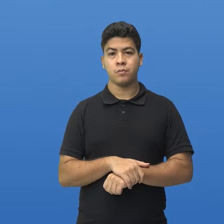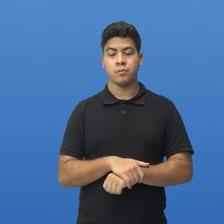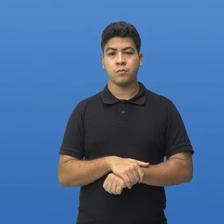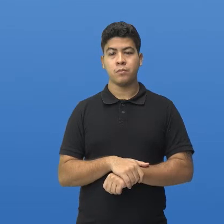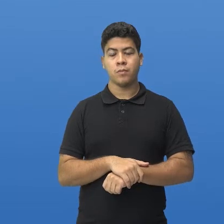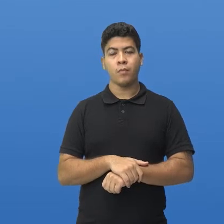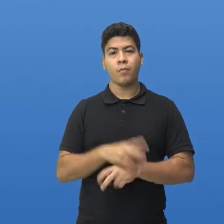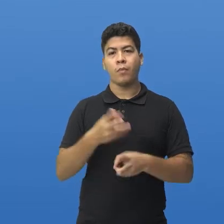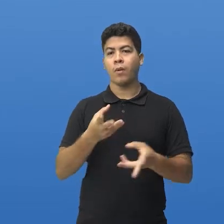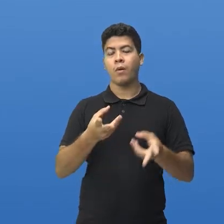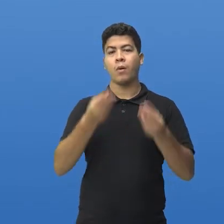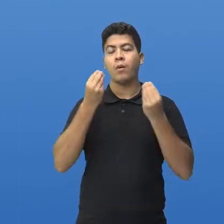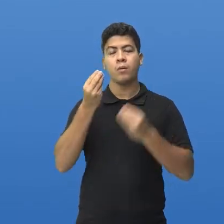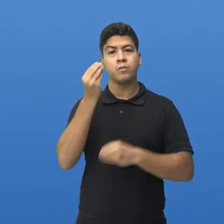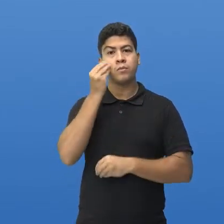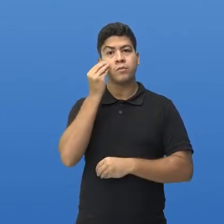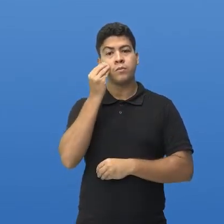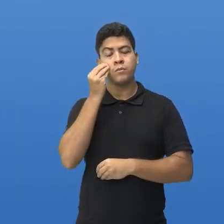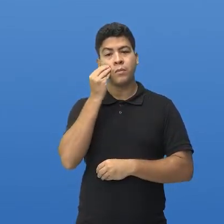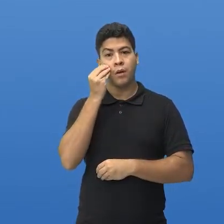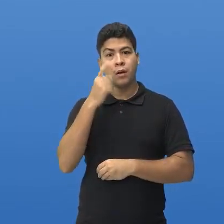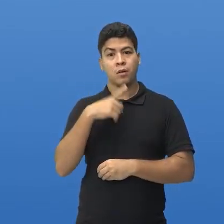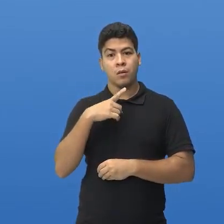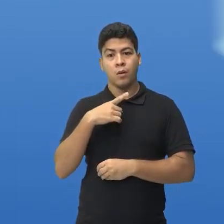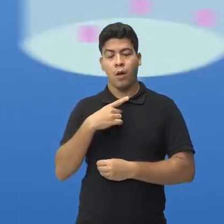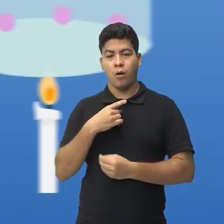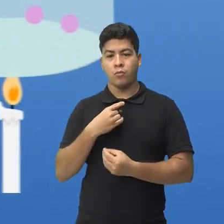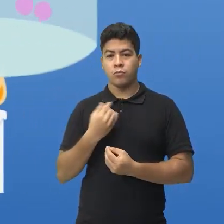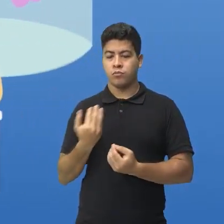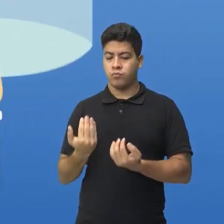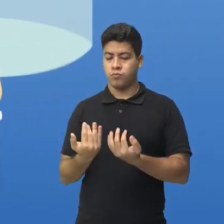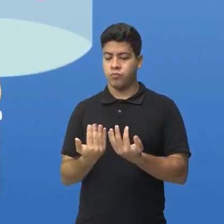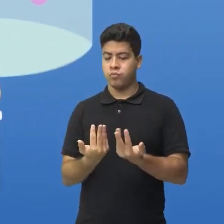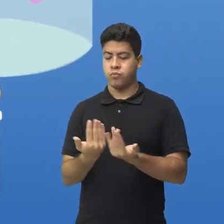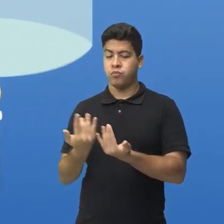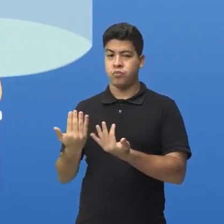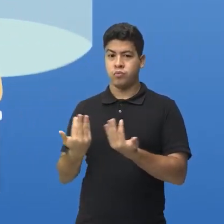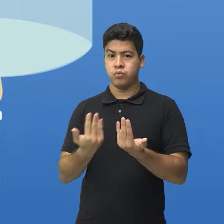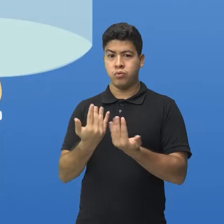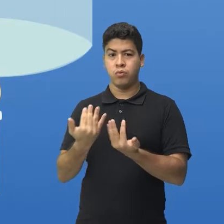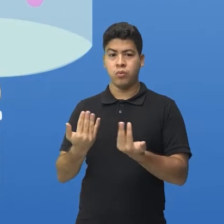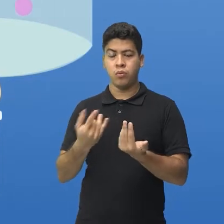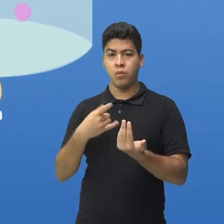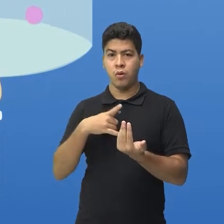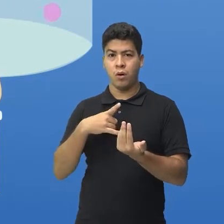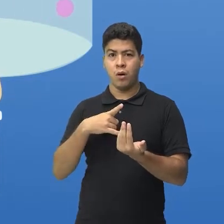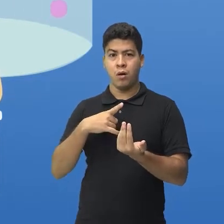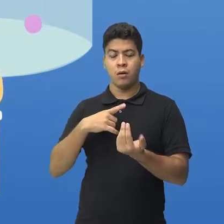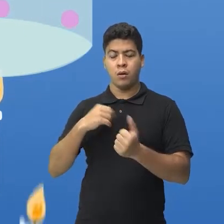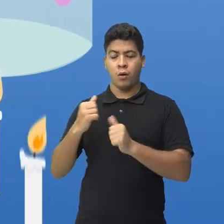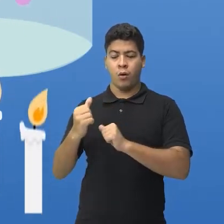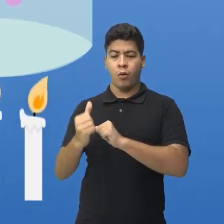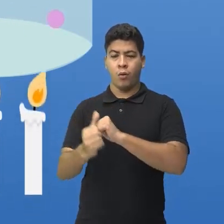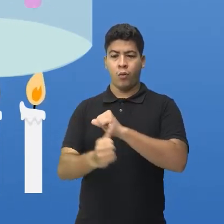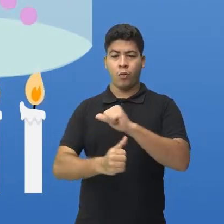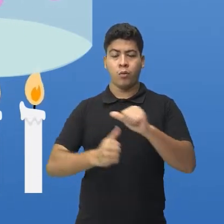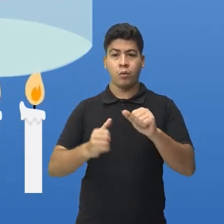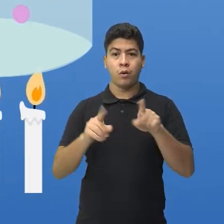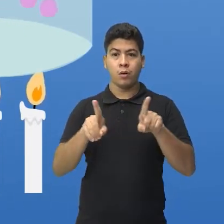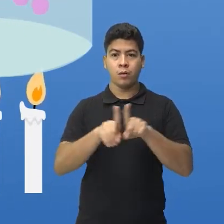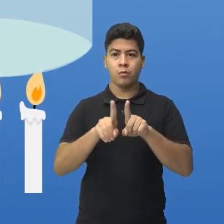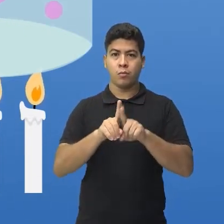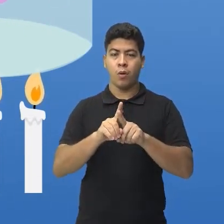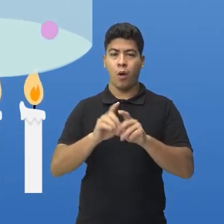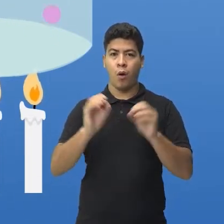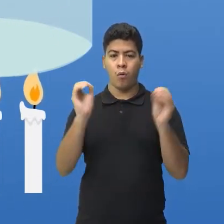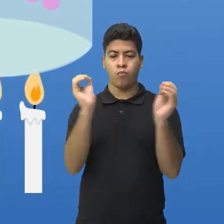Está, observe que mesmo eu aquecendo, ou seja, mudando a temperatura do gás, certo? E mudando a temperatura, as moléculas vão ficar